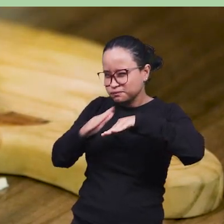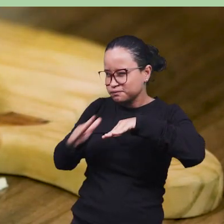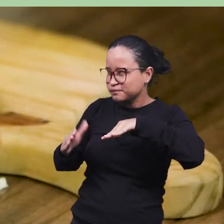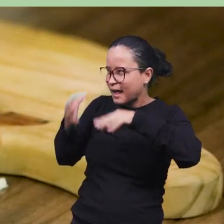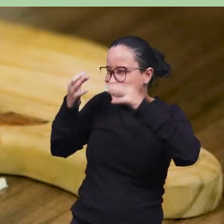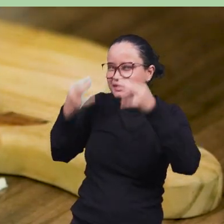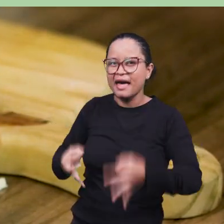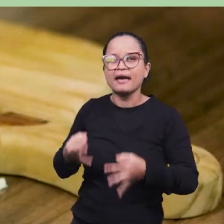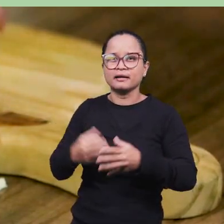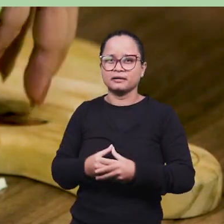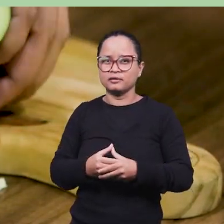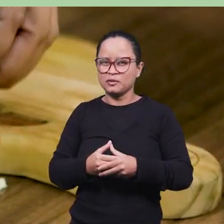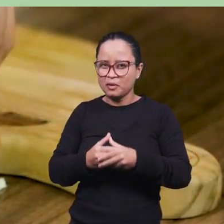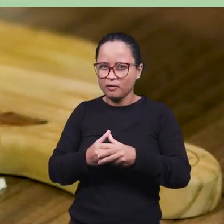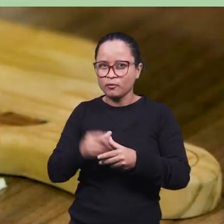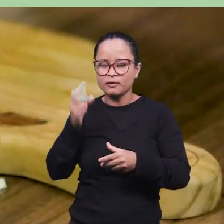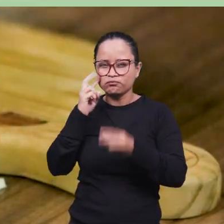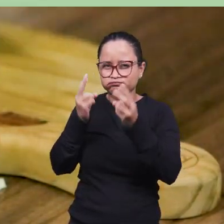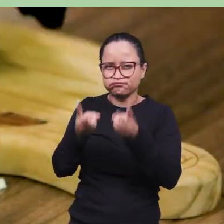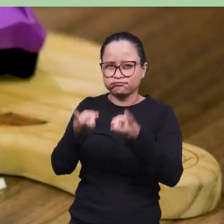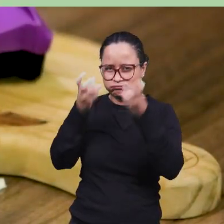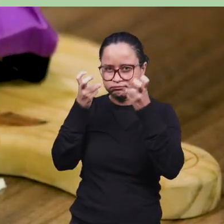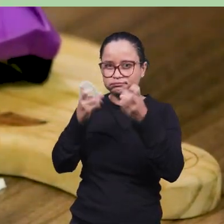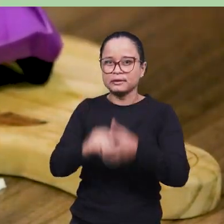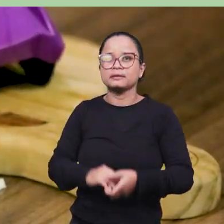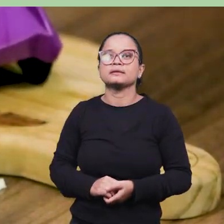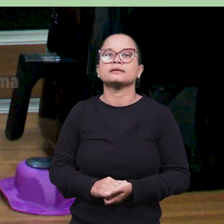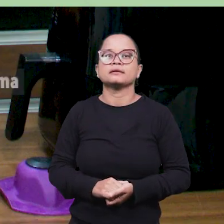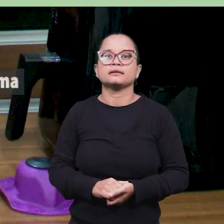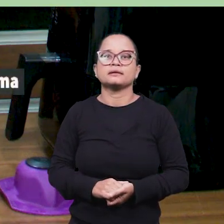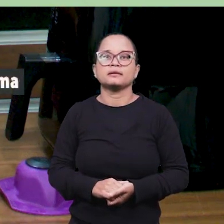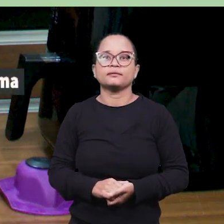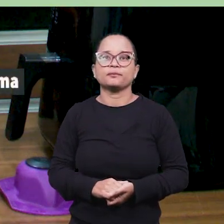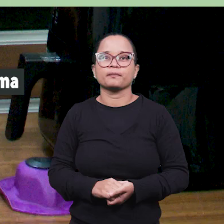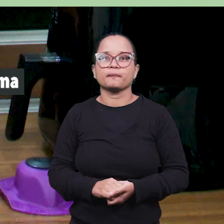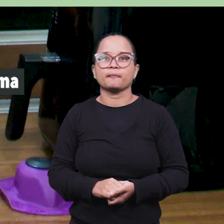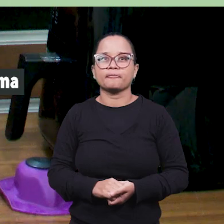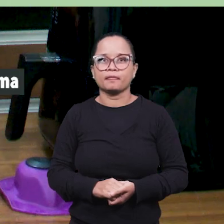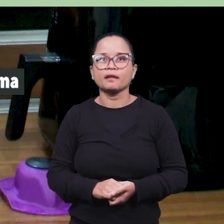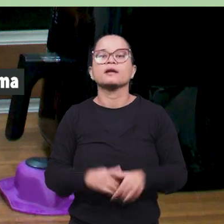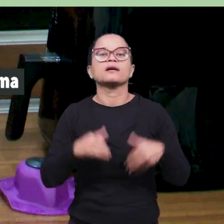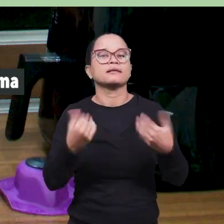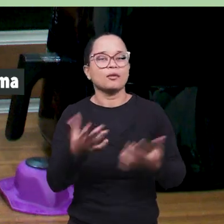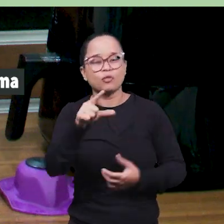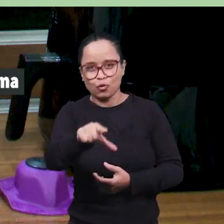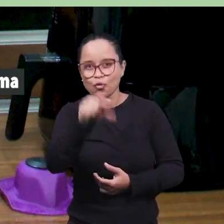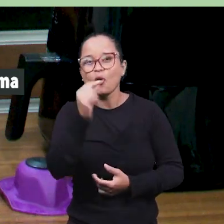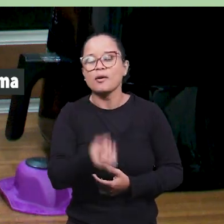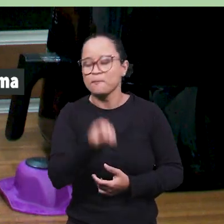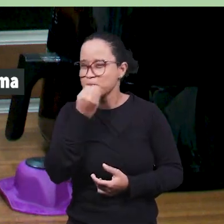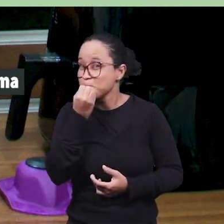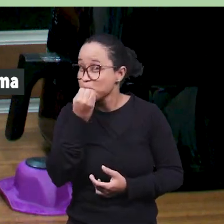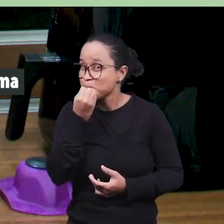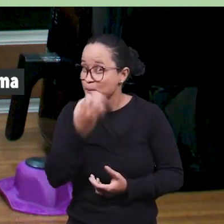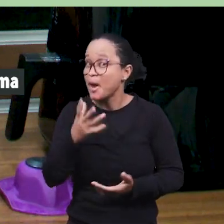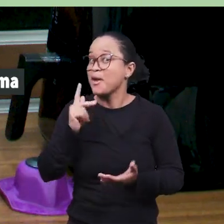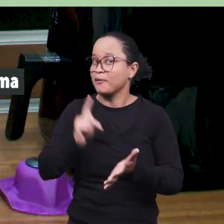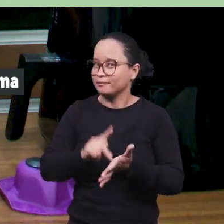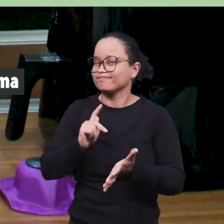certinhas, nenhuma torta. E olha, Você escolheu bem mesmo. viu?